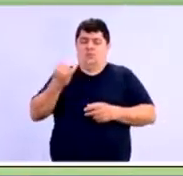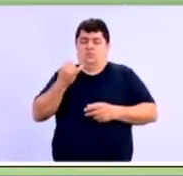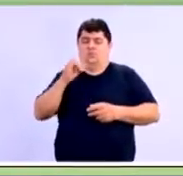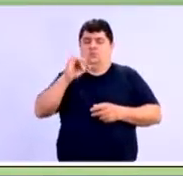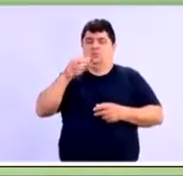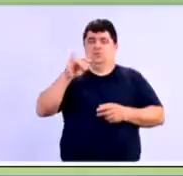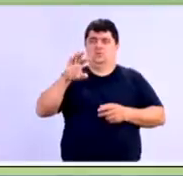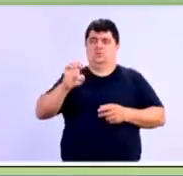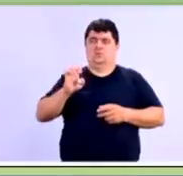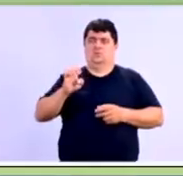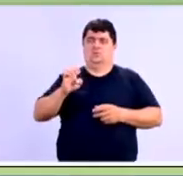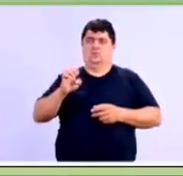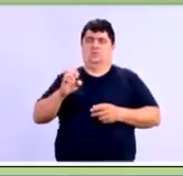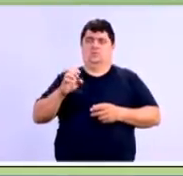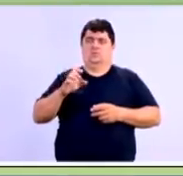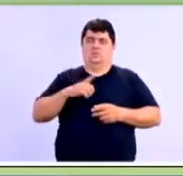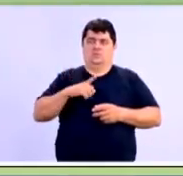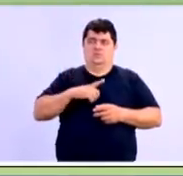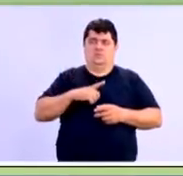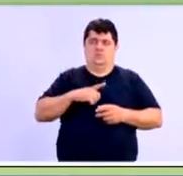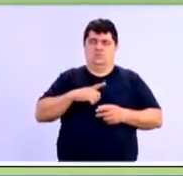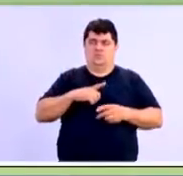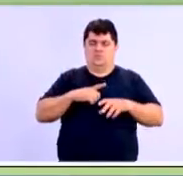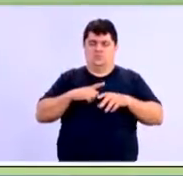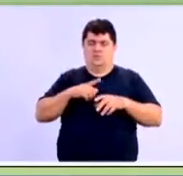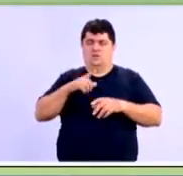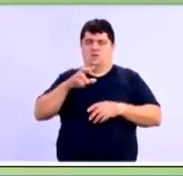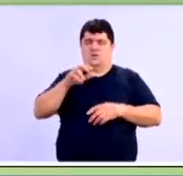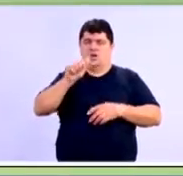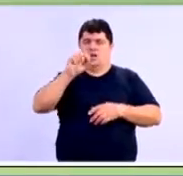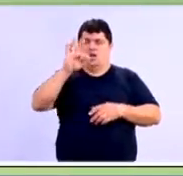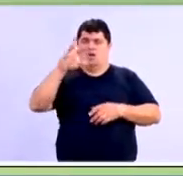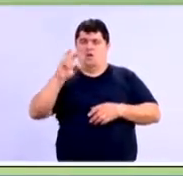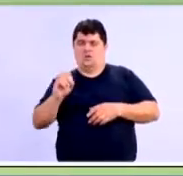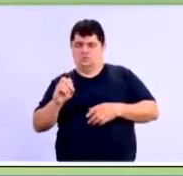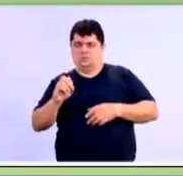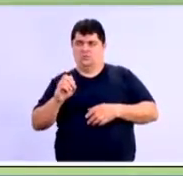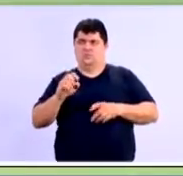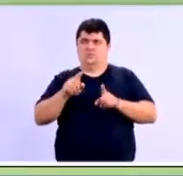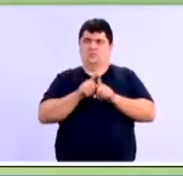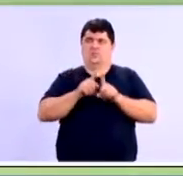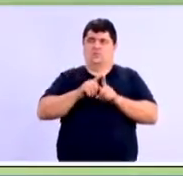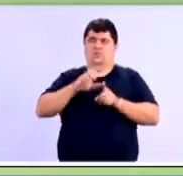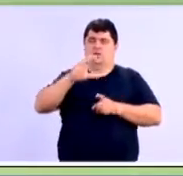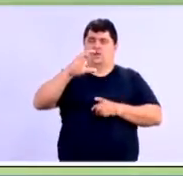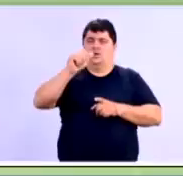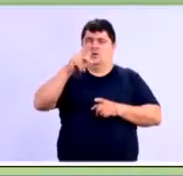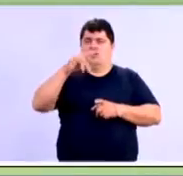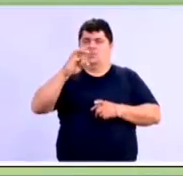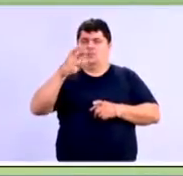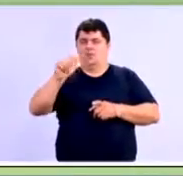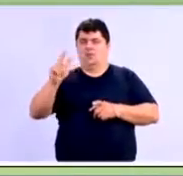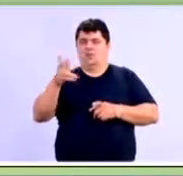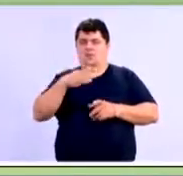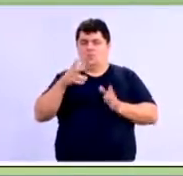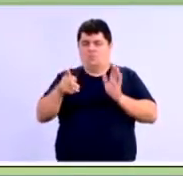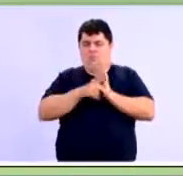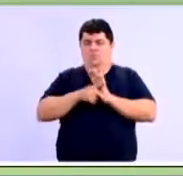o índice de rentabilidade da onde? Retorno sobre o ativo, retorno sobre o capital próprio.